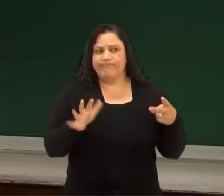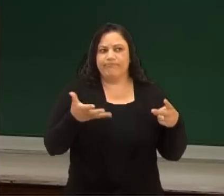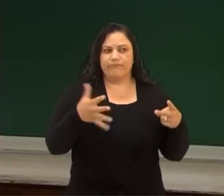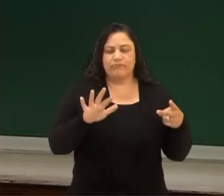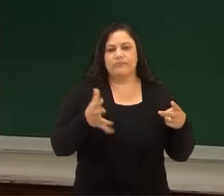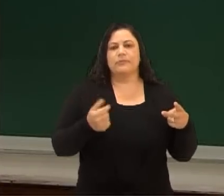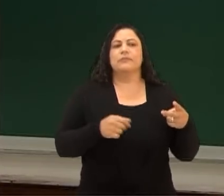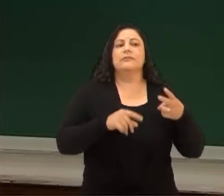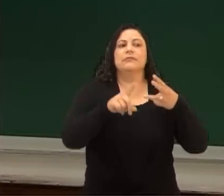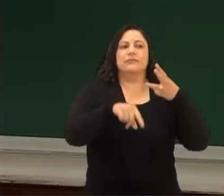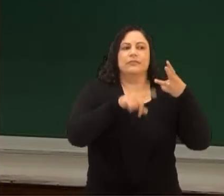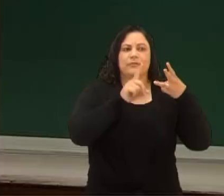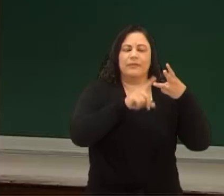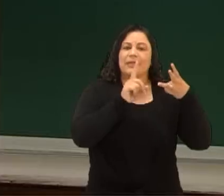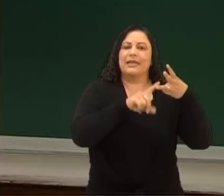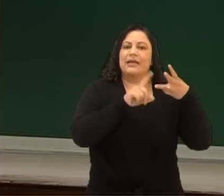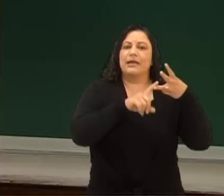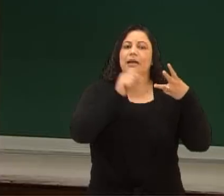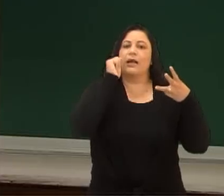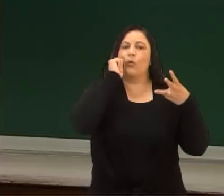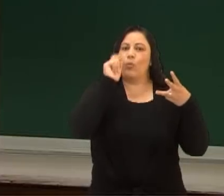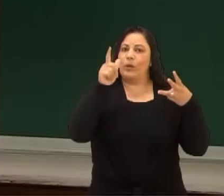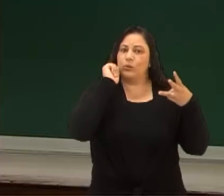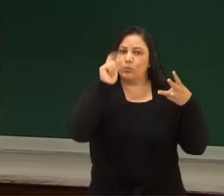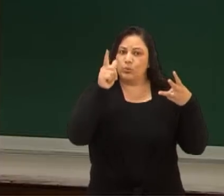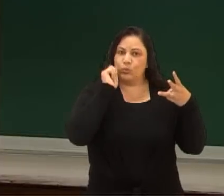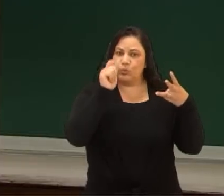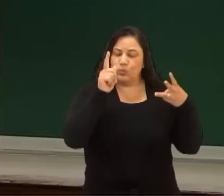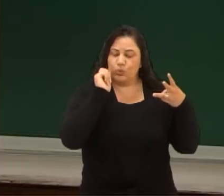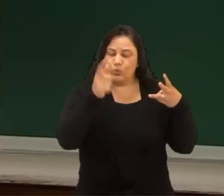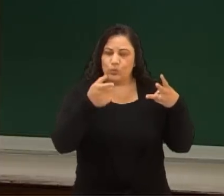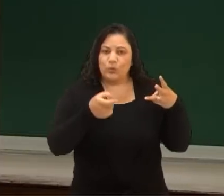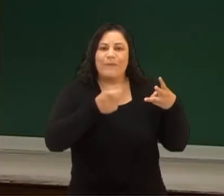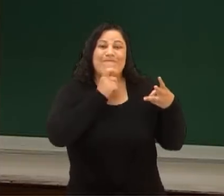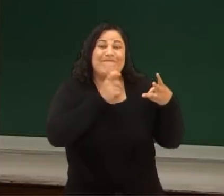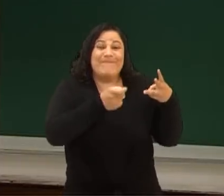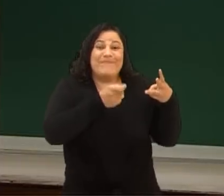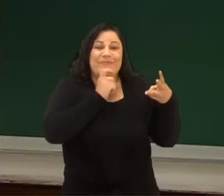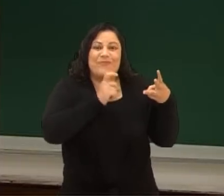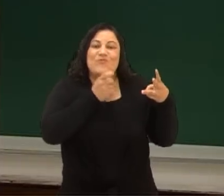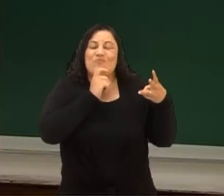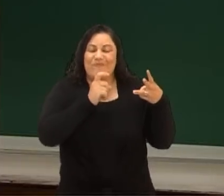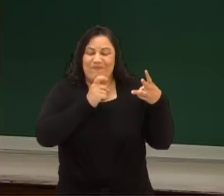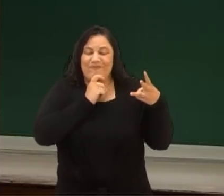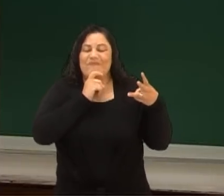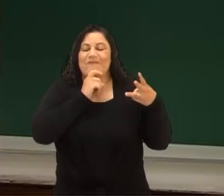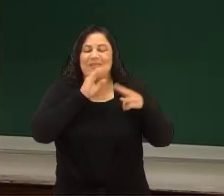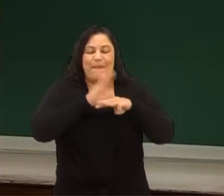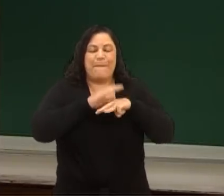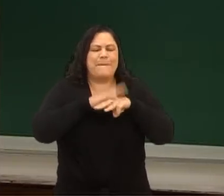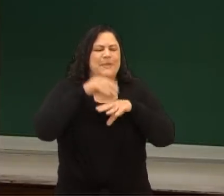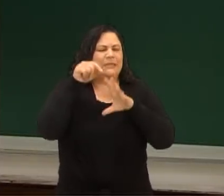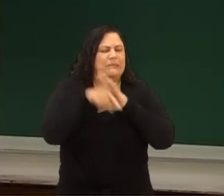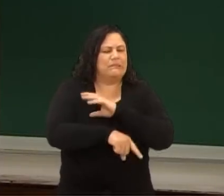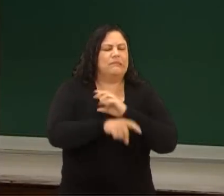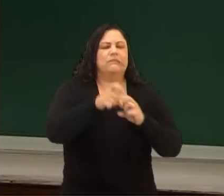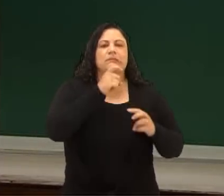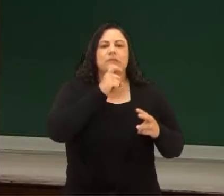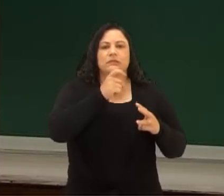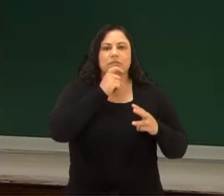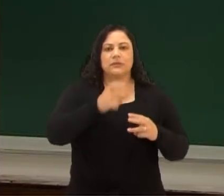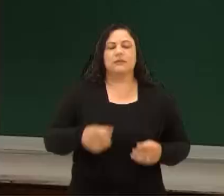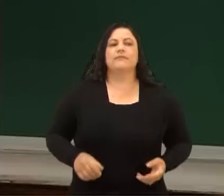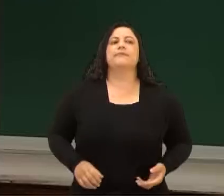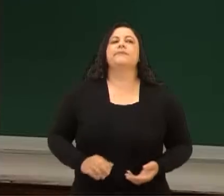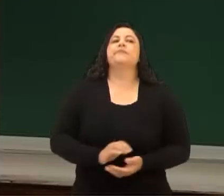né, amenas, e em azul as zonas térmicas polares, que são as áreas mais frias e geladas do planeta,